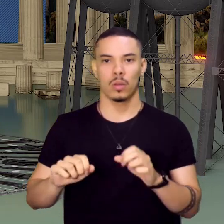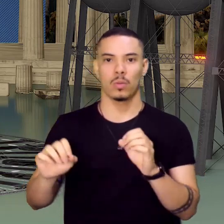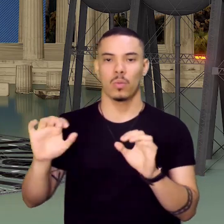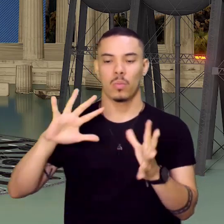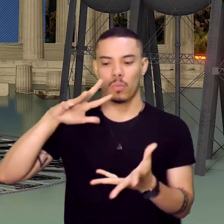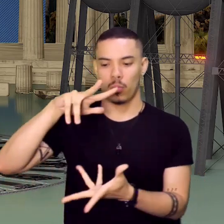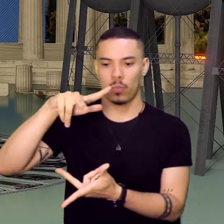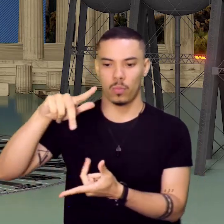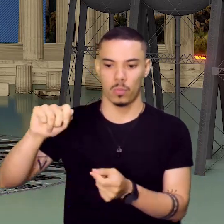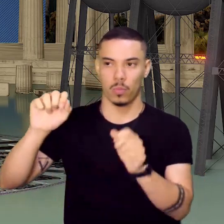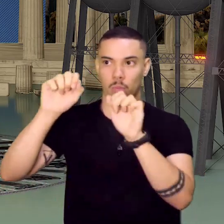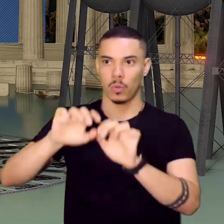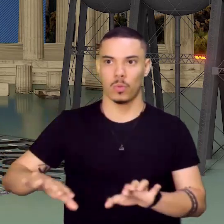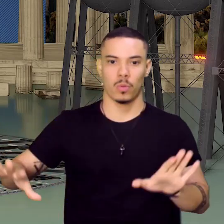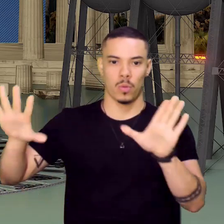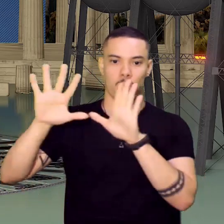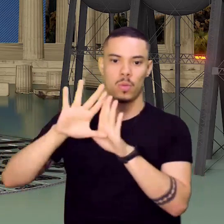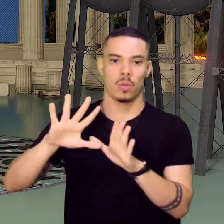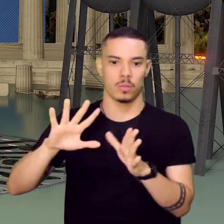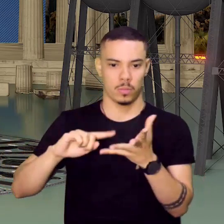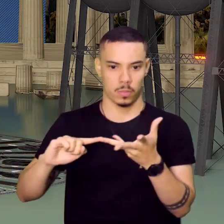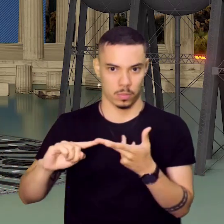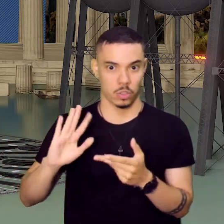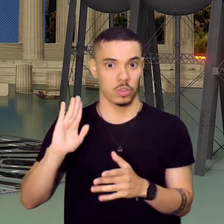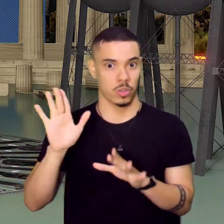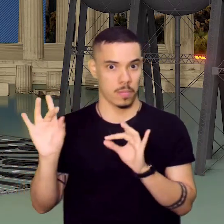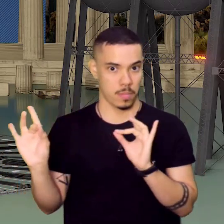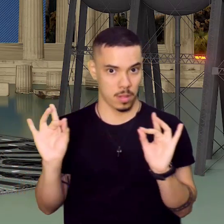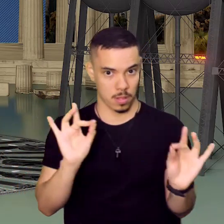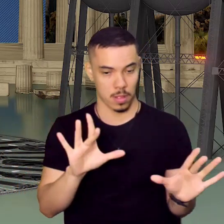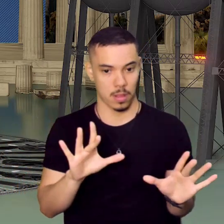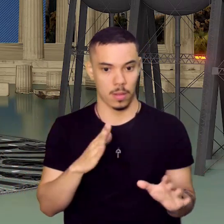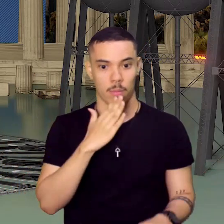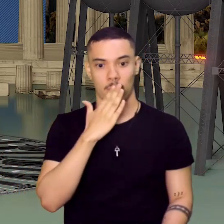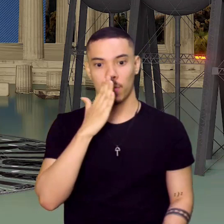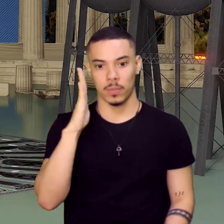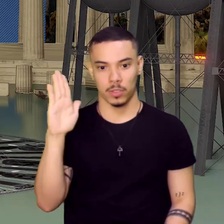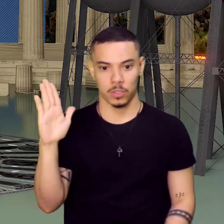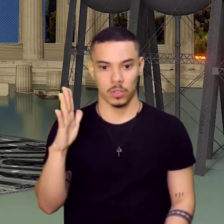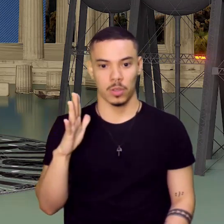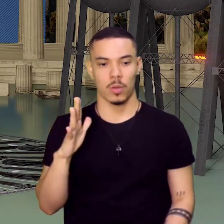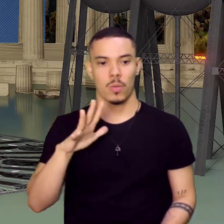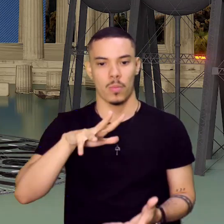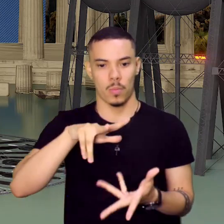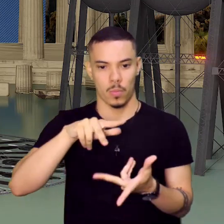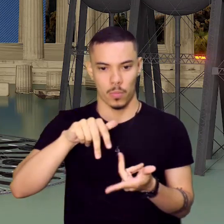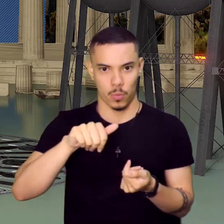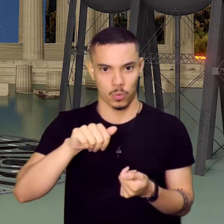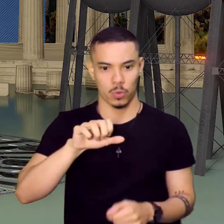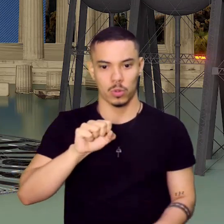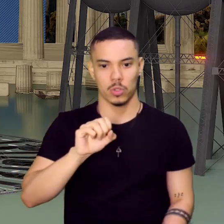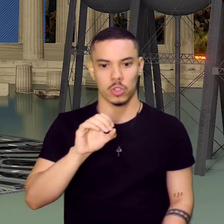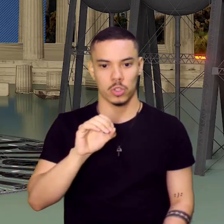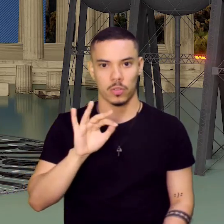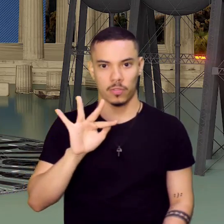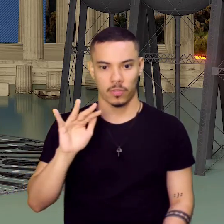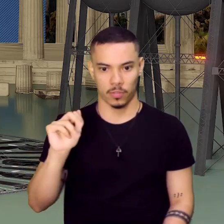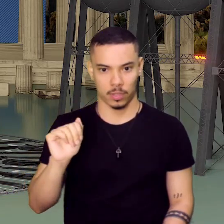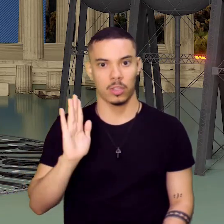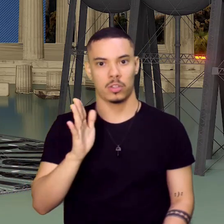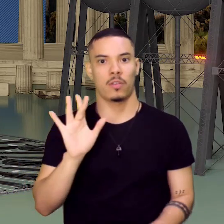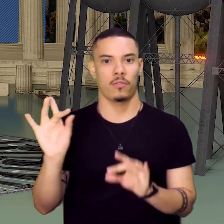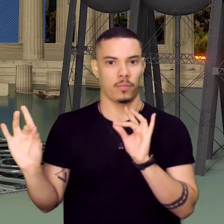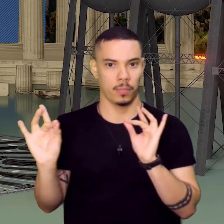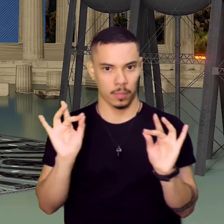o universo mas o nosso planeta etc é bem legal mandei tá prometi O Mundo de Sofia né o link lá do livro eu